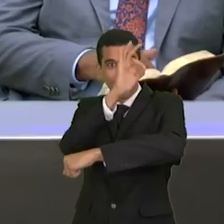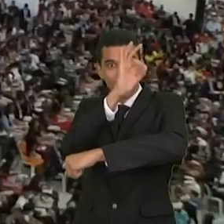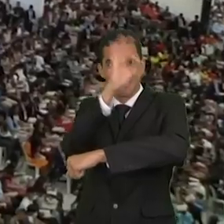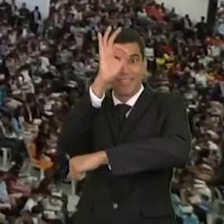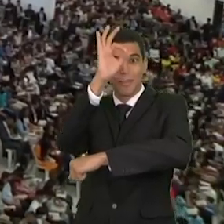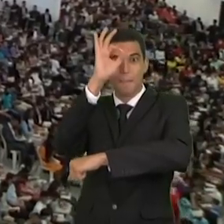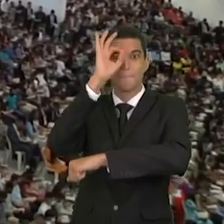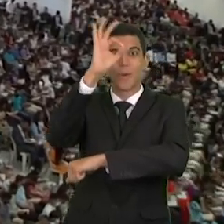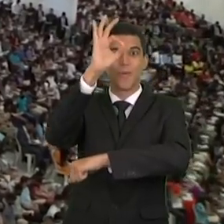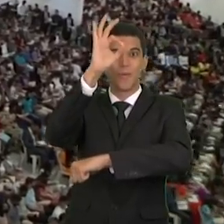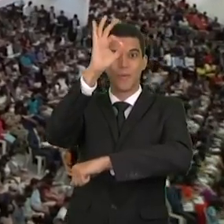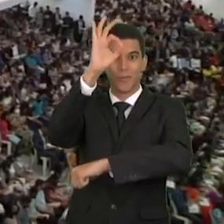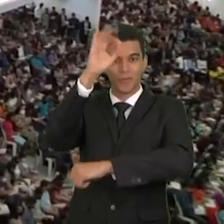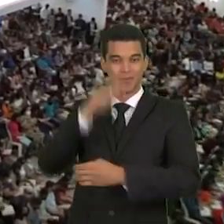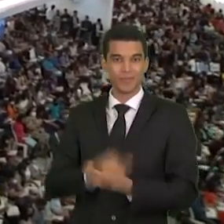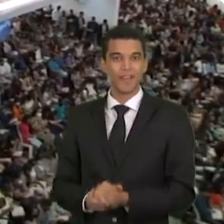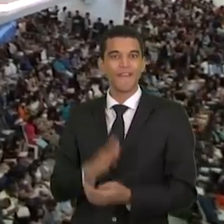como?